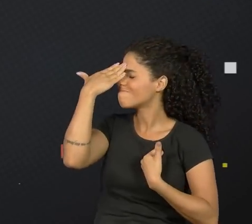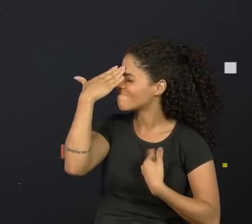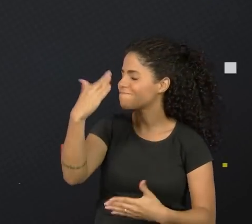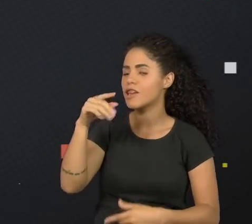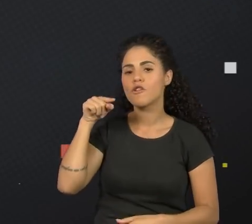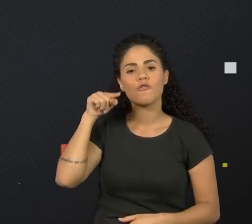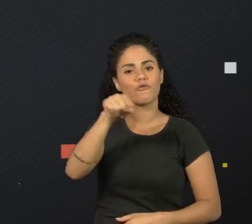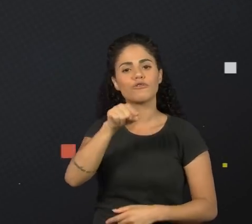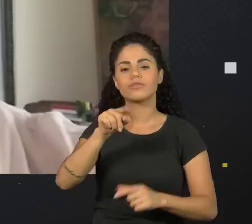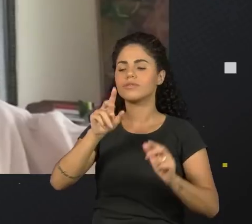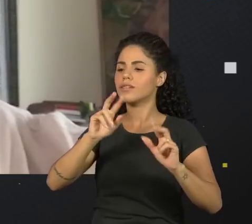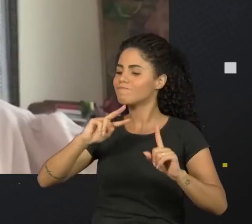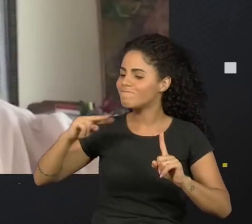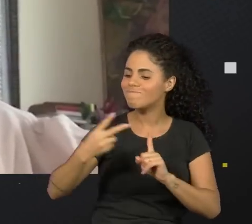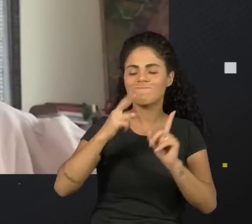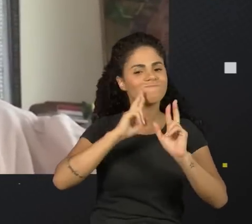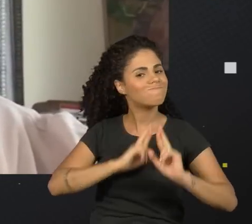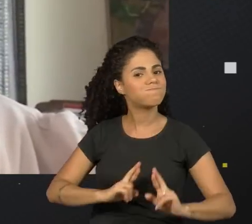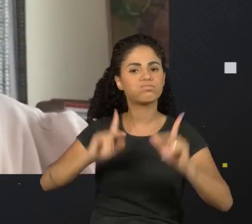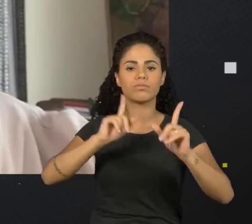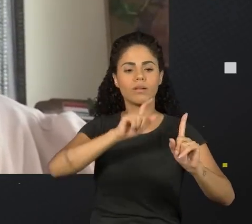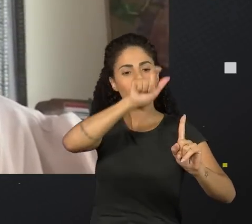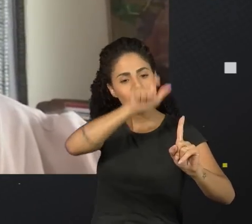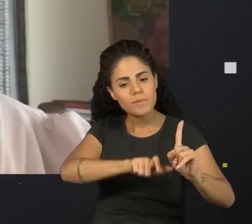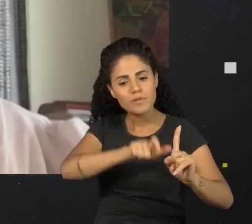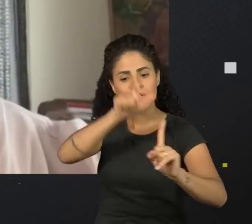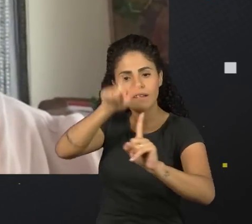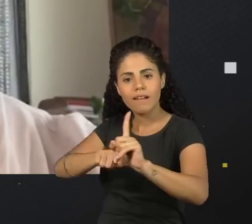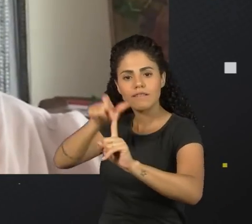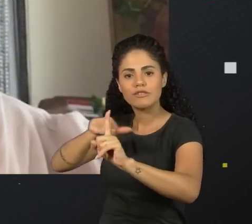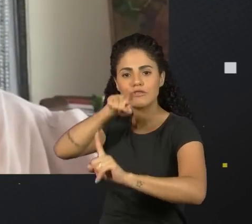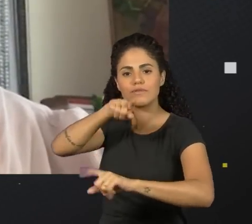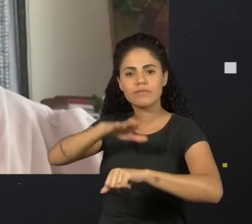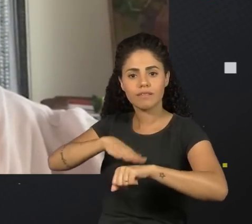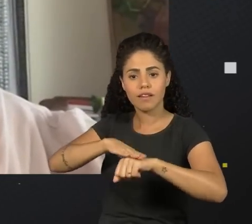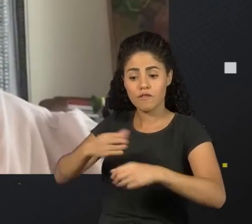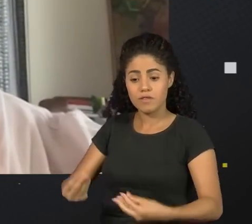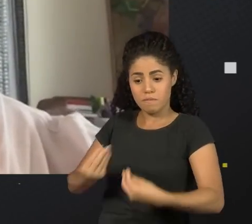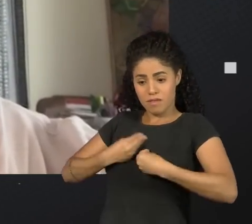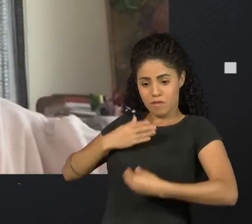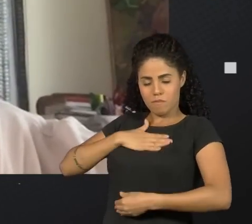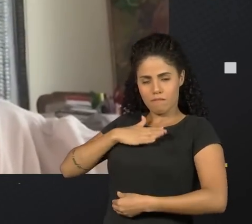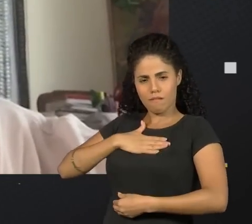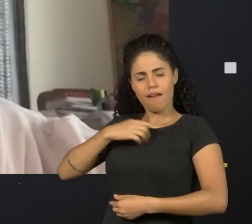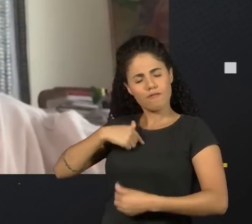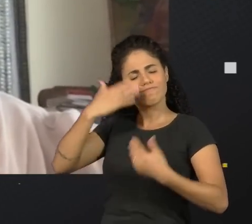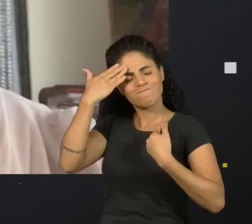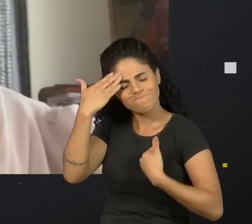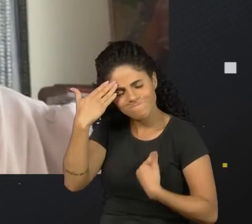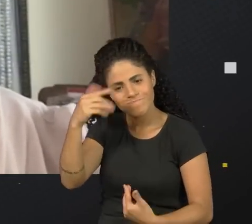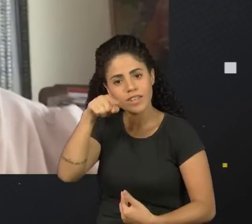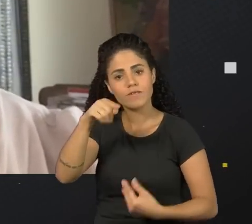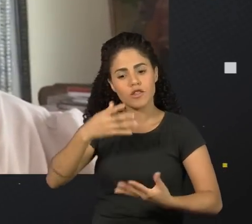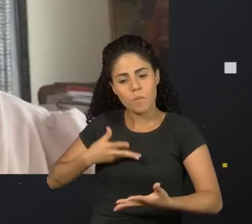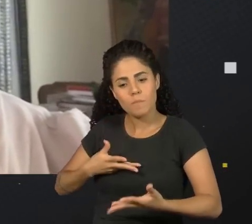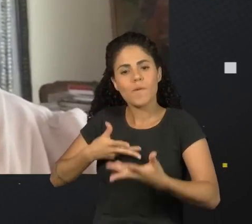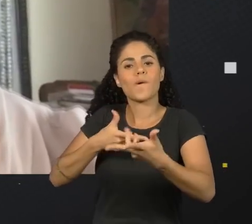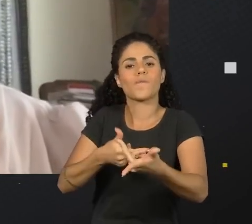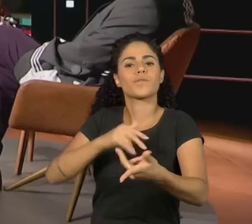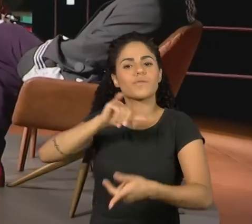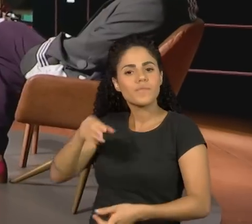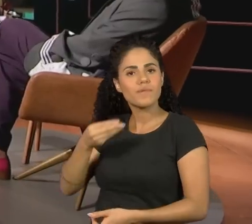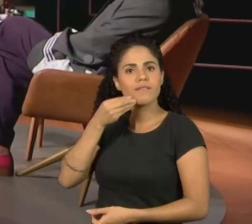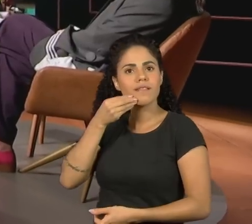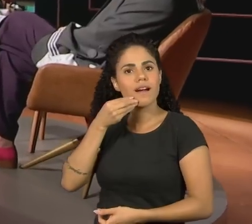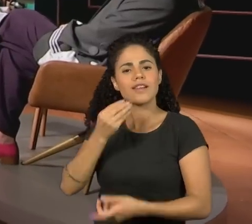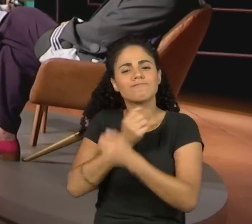deu uma outra dimensão à personagem que você me dedicou. Agradeço muito o teu convite.